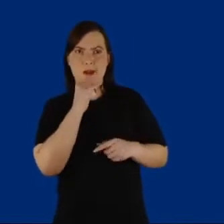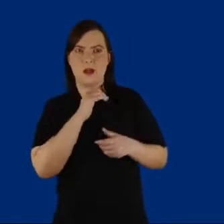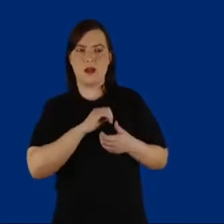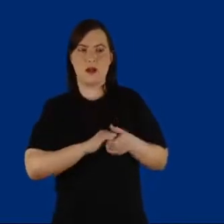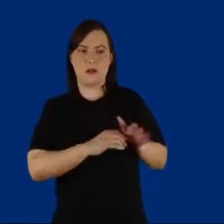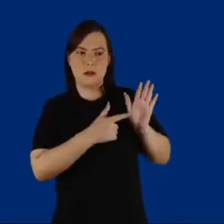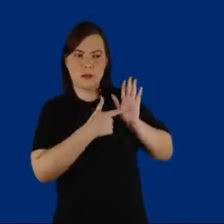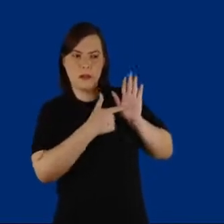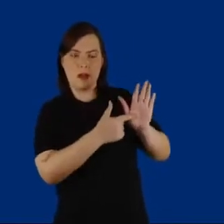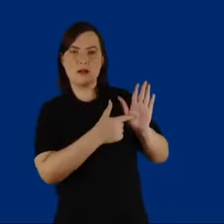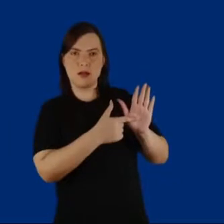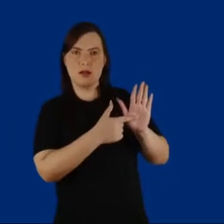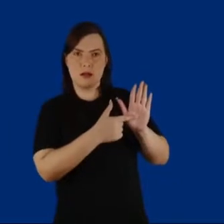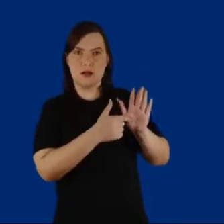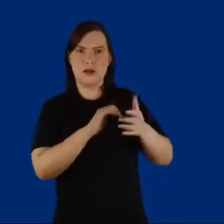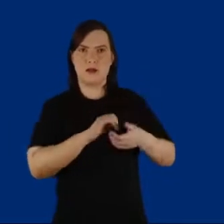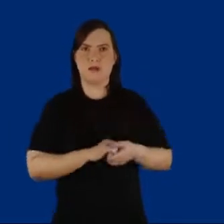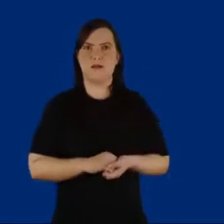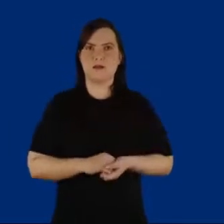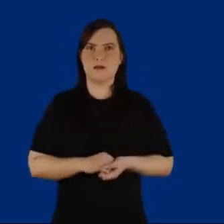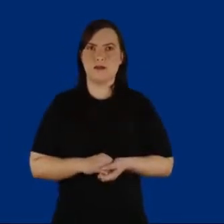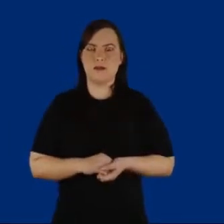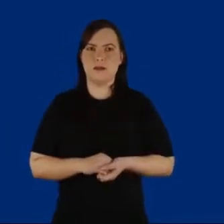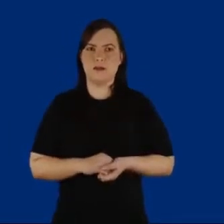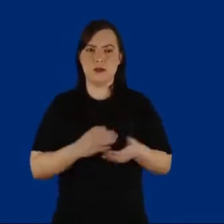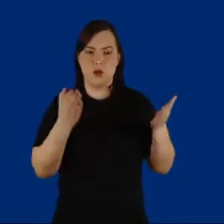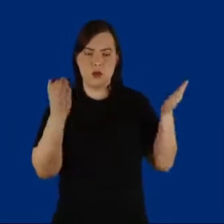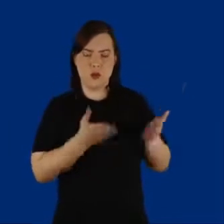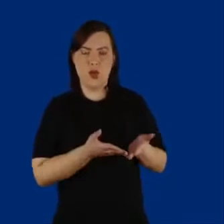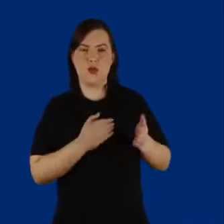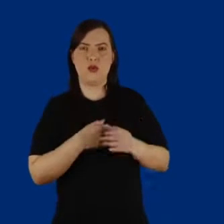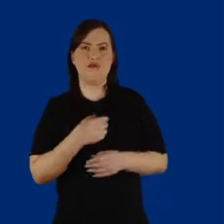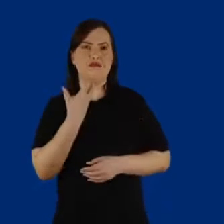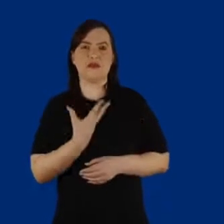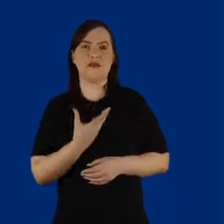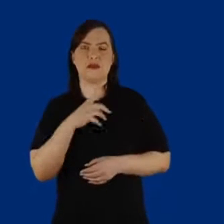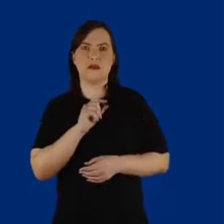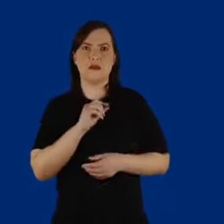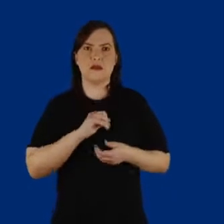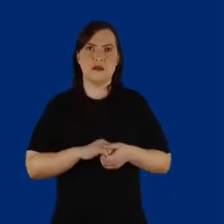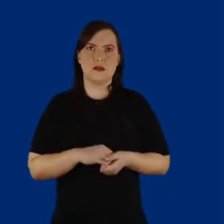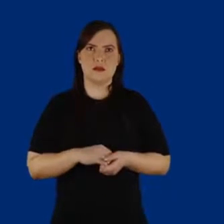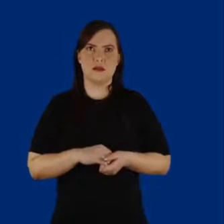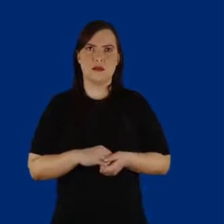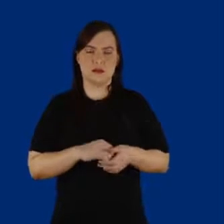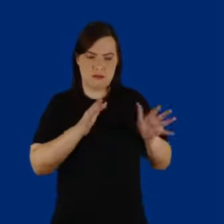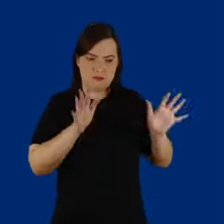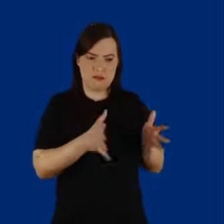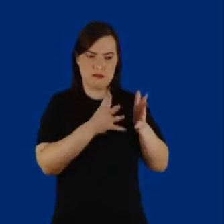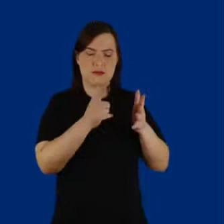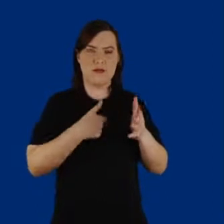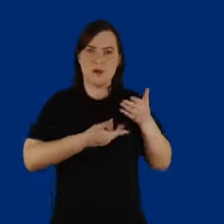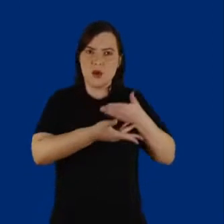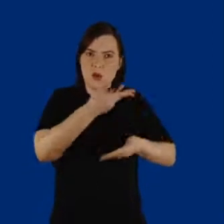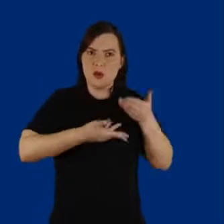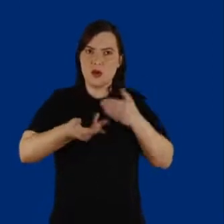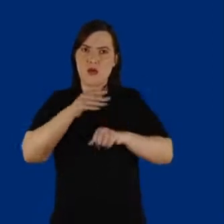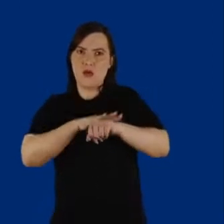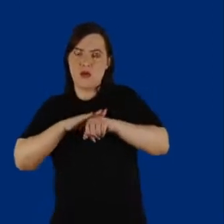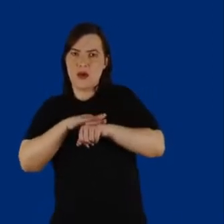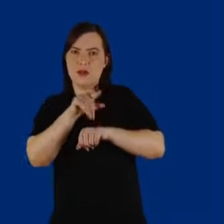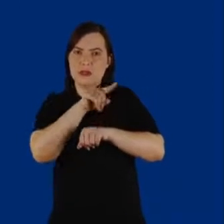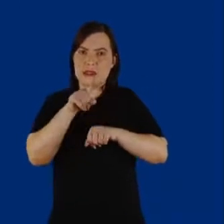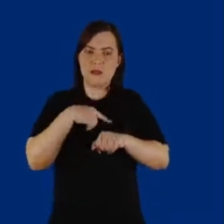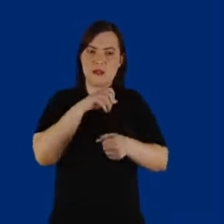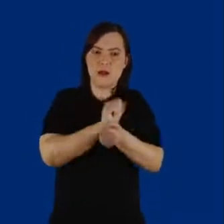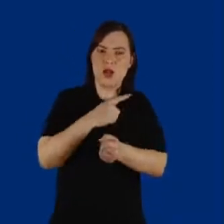Bom, esse é o final da minha apresentação hoje, e eu queria encorajar um pouquinho de diálogo com vocês, espero que vocês